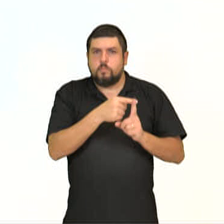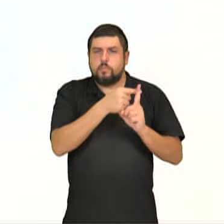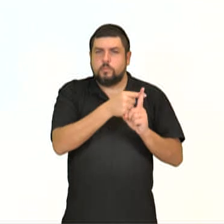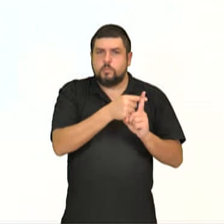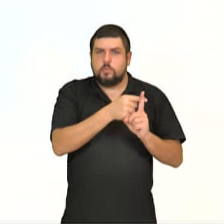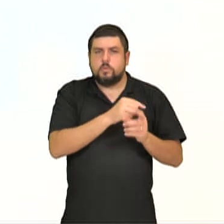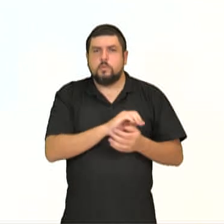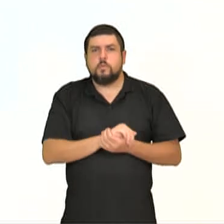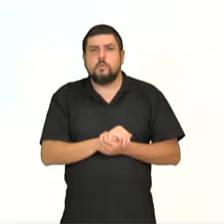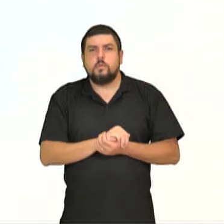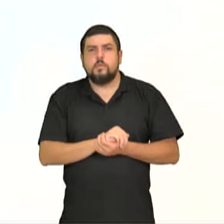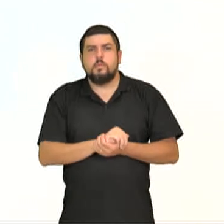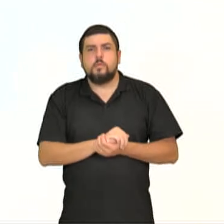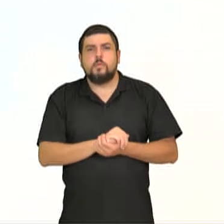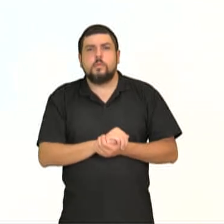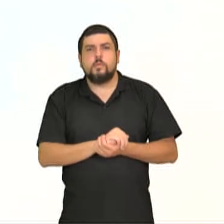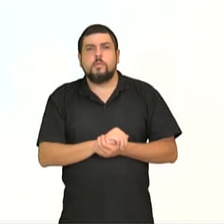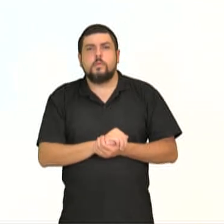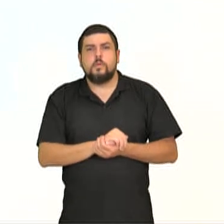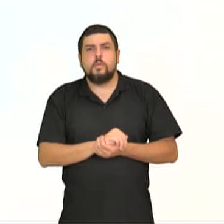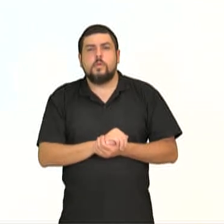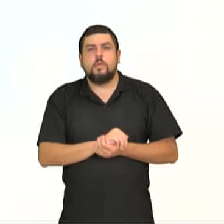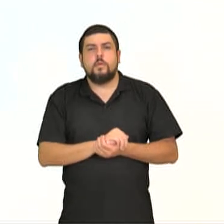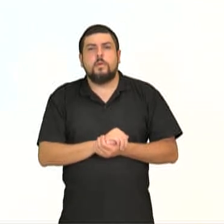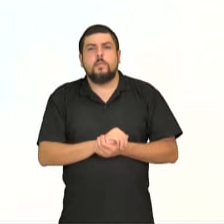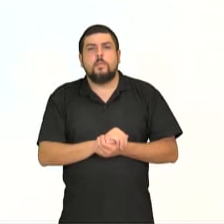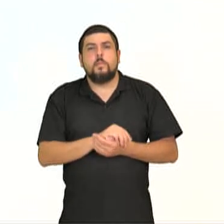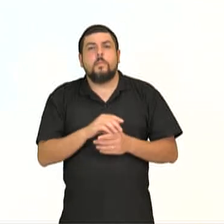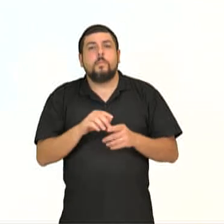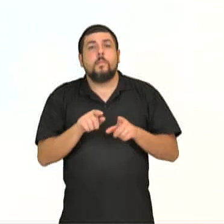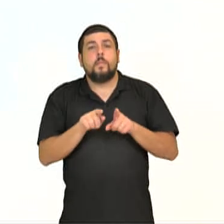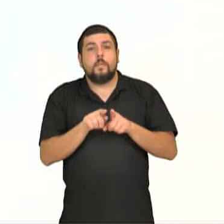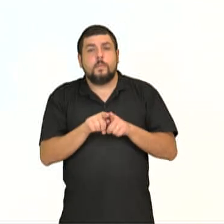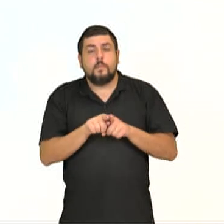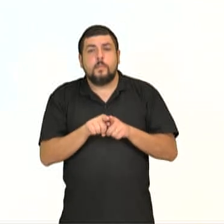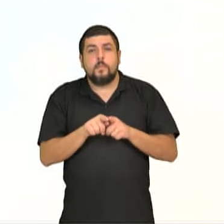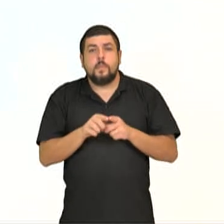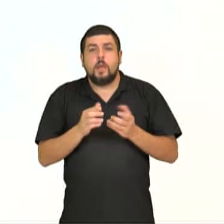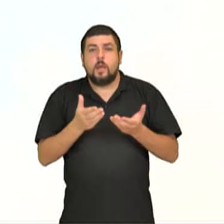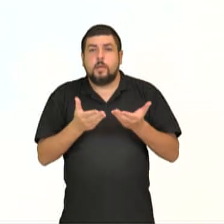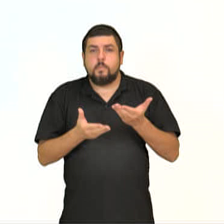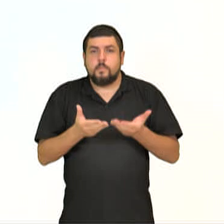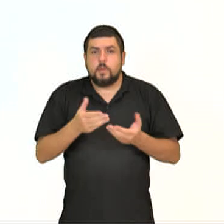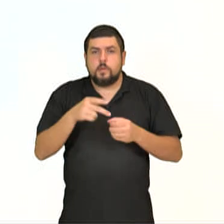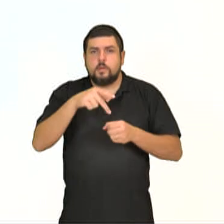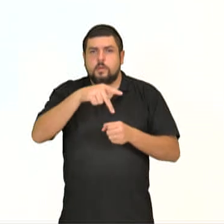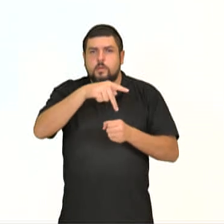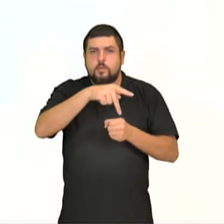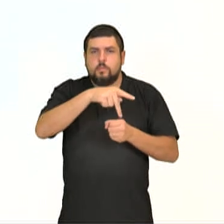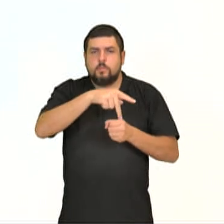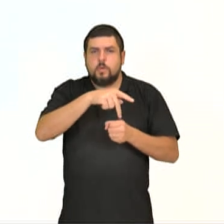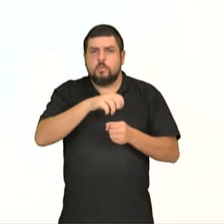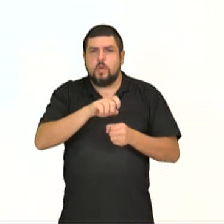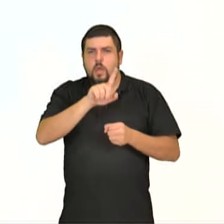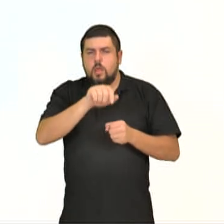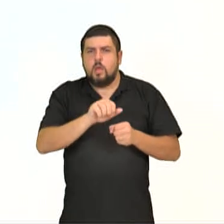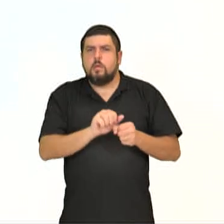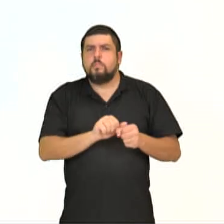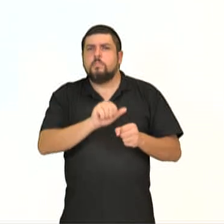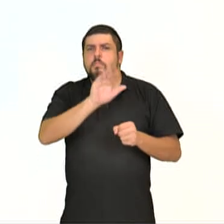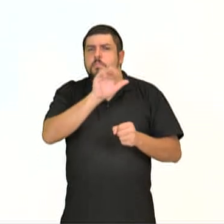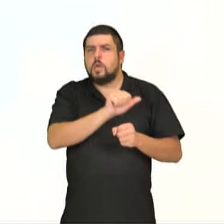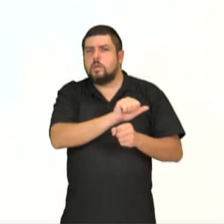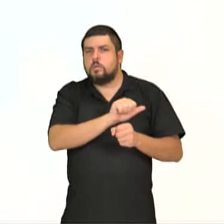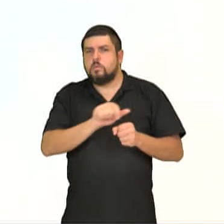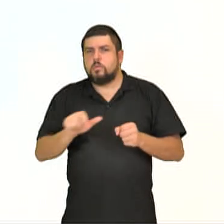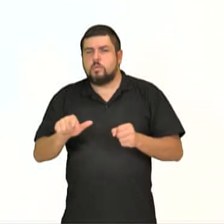19 coulombs, né? 1,6 mais 1,6, e a massa do próton é extremamente mais alta que a massa do elétron,